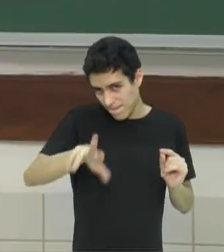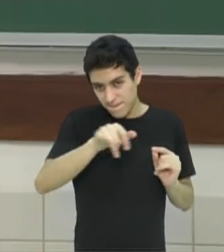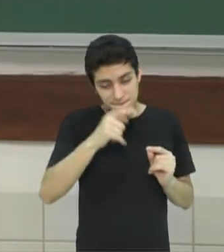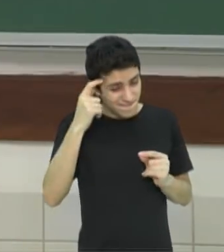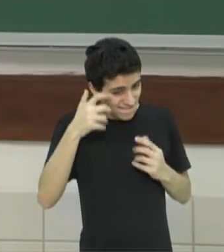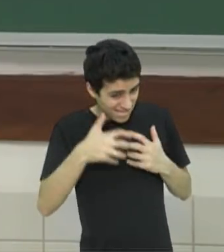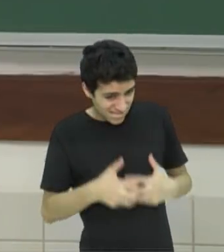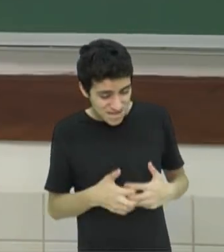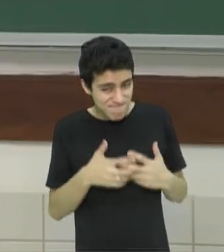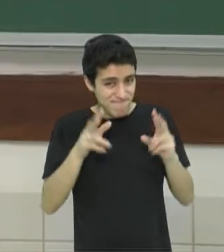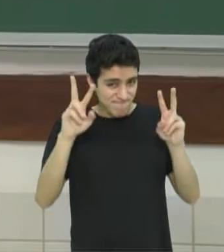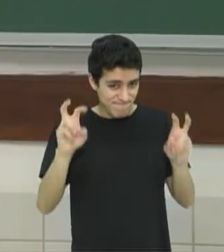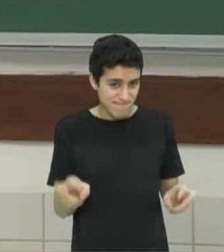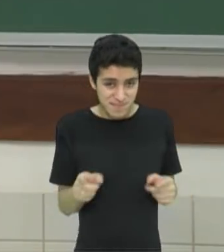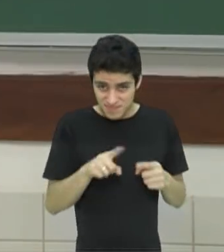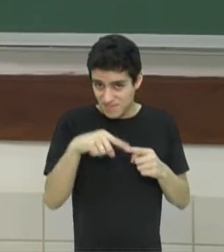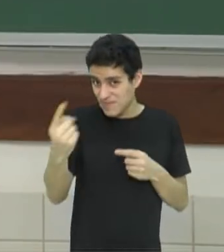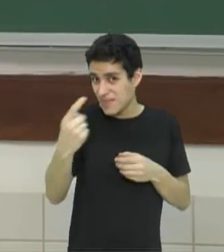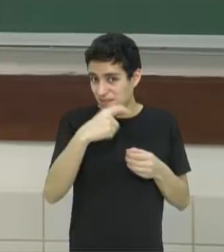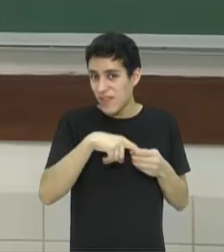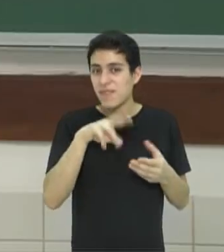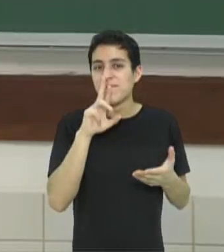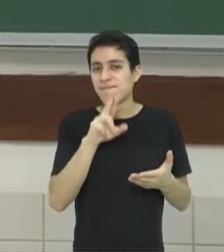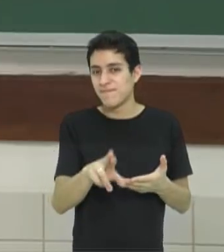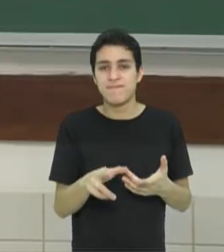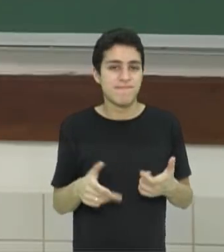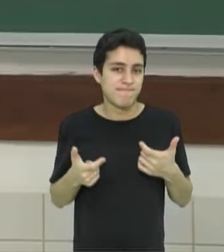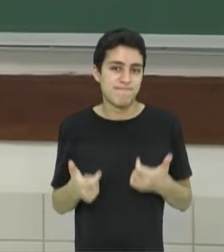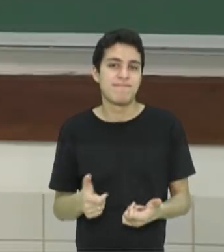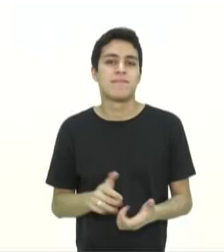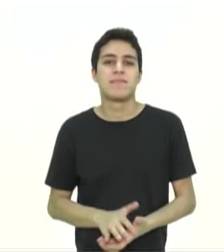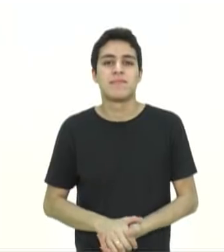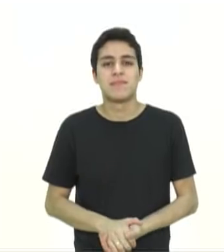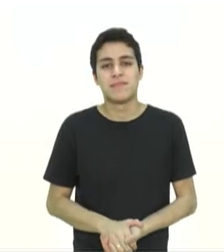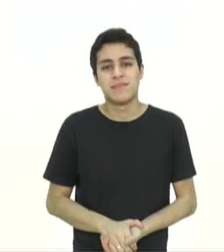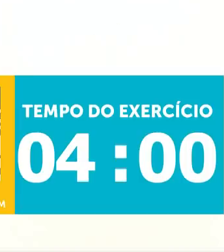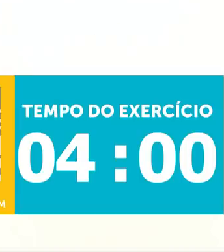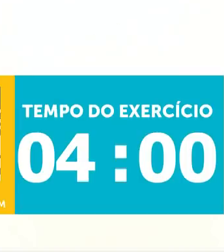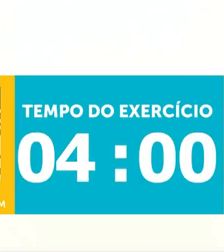pensar um pouquinho sobre isso e daqui a pouco nós retornamos com a correção.